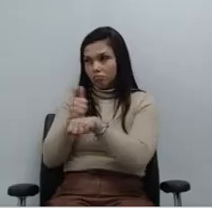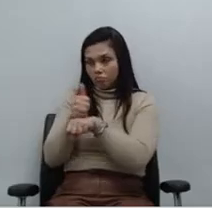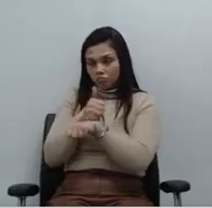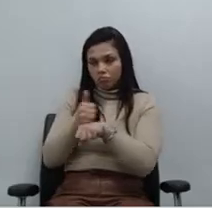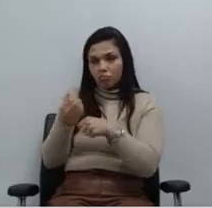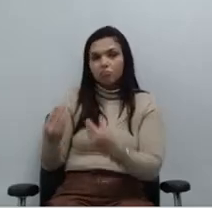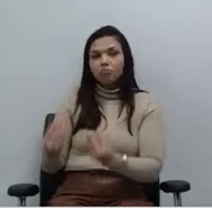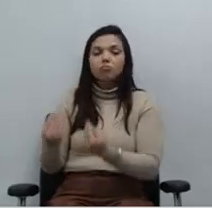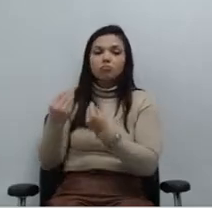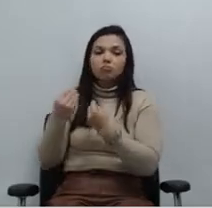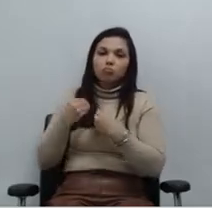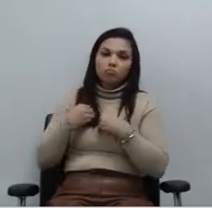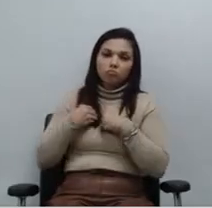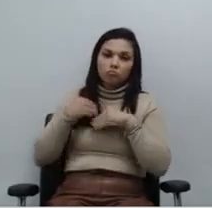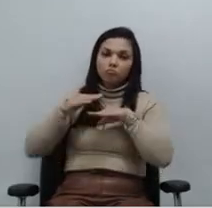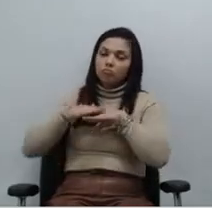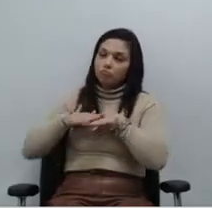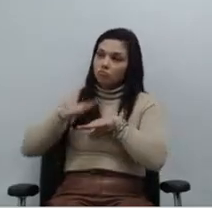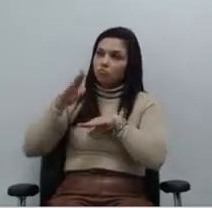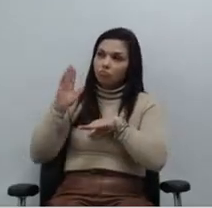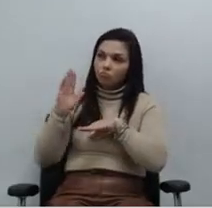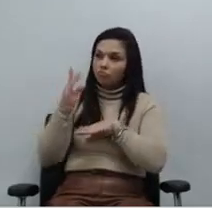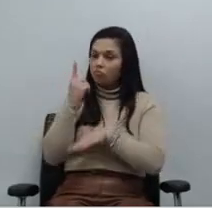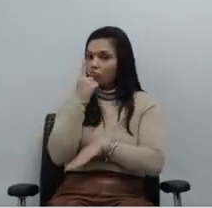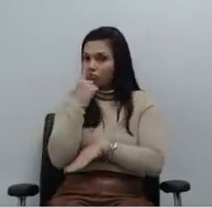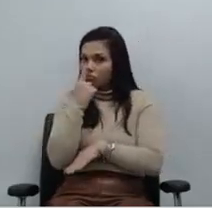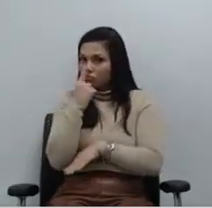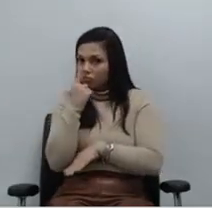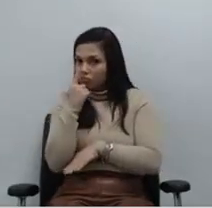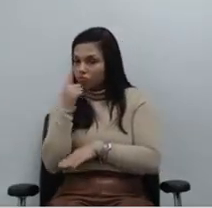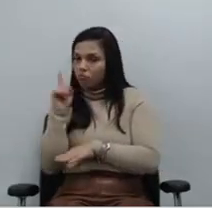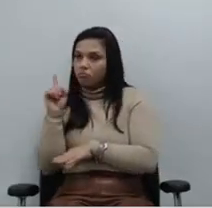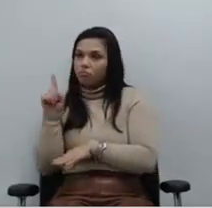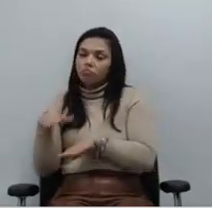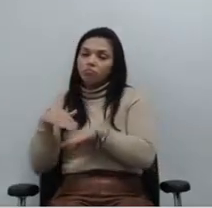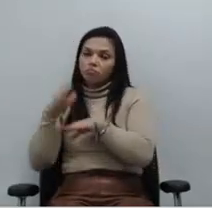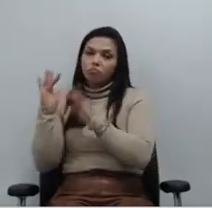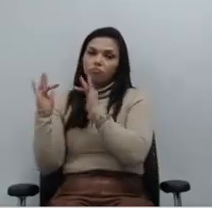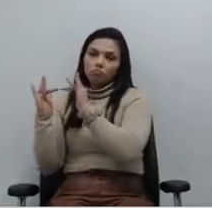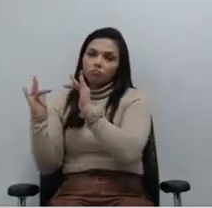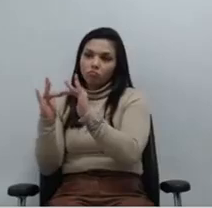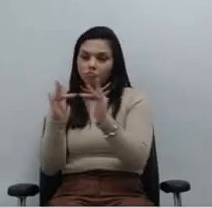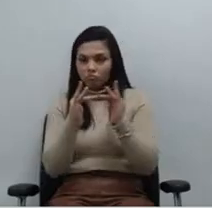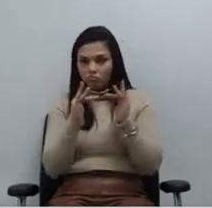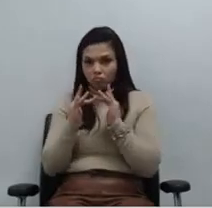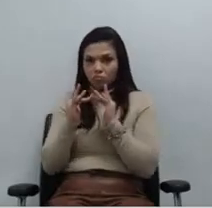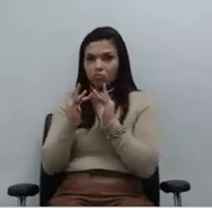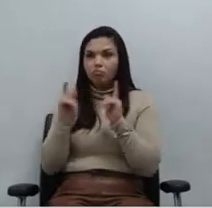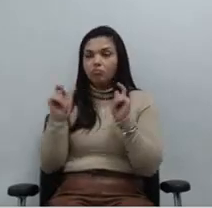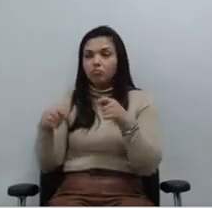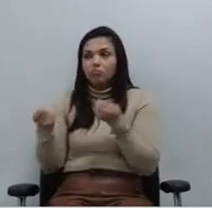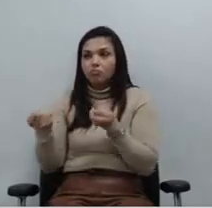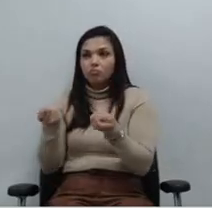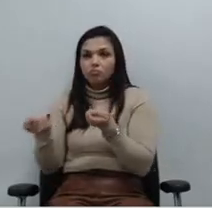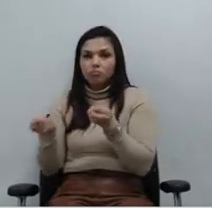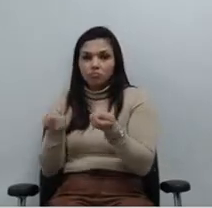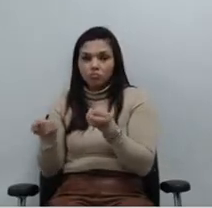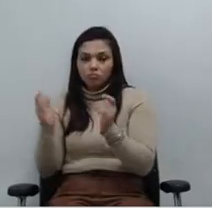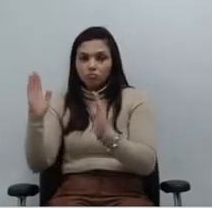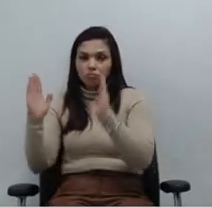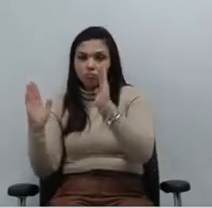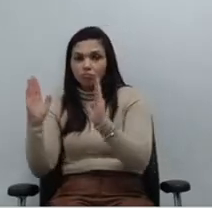pouco mais próximo de necessidade de acumulação pelas outras agentes e viabiliza um prazo para que a gente possa dar o